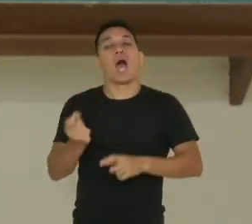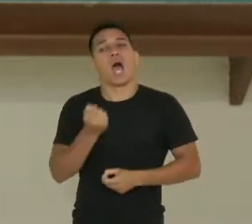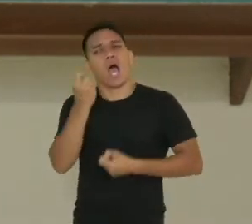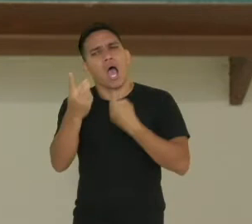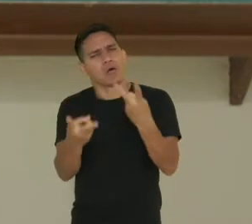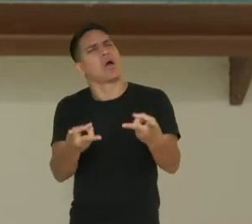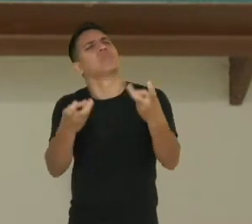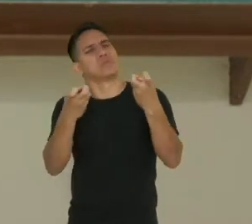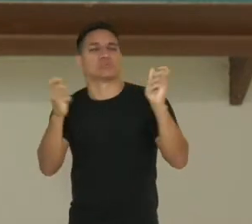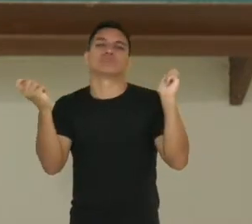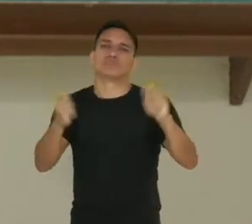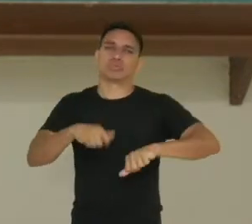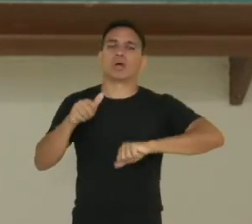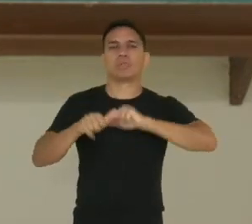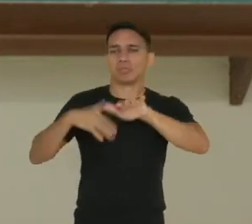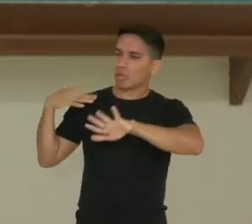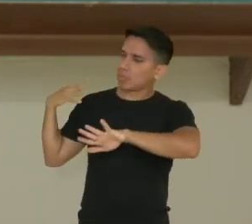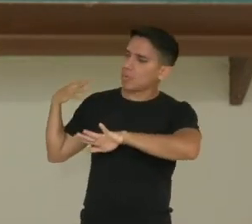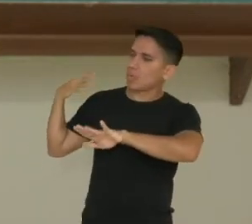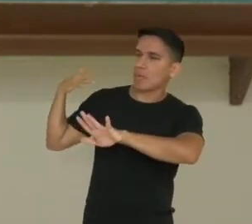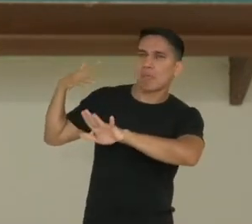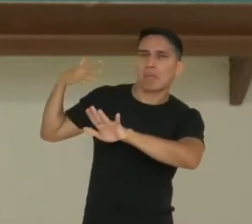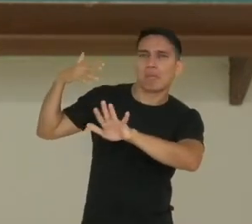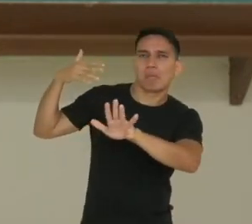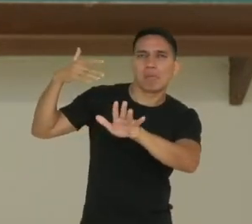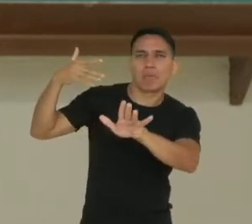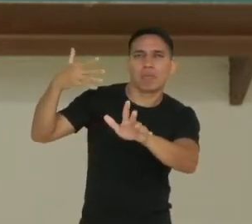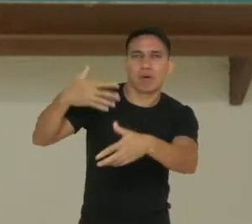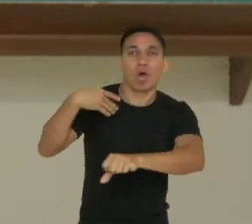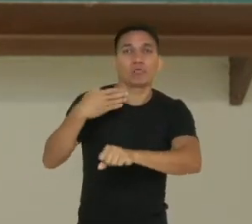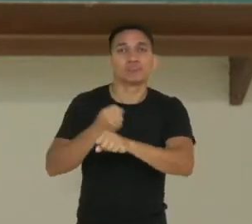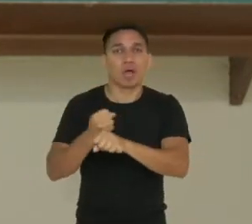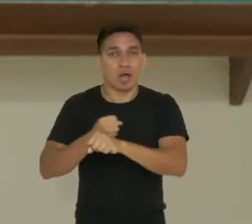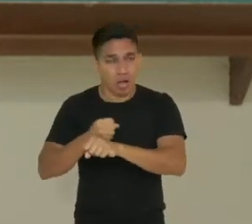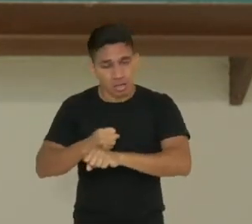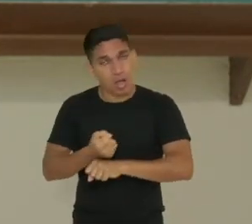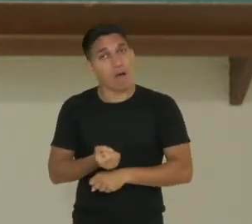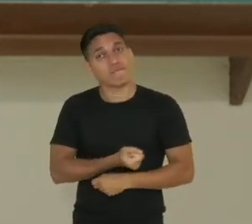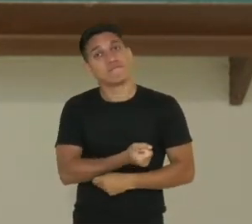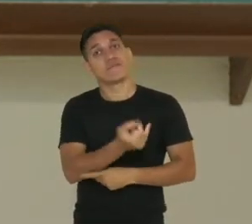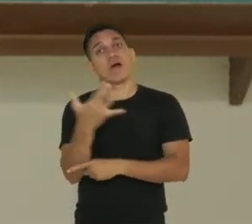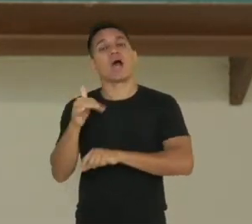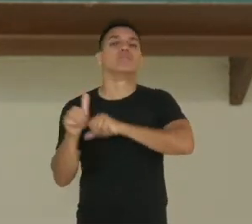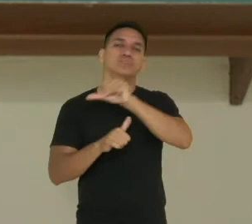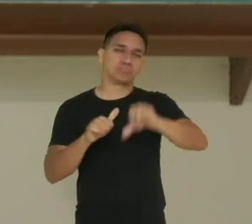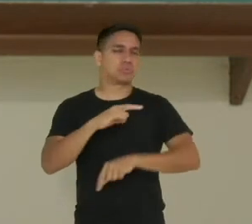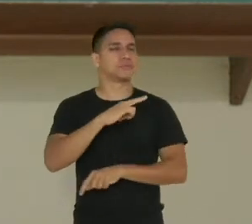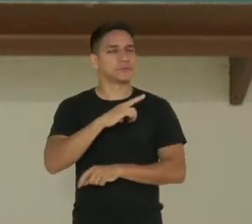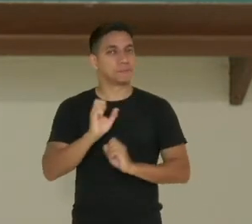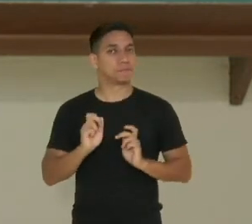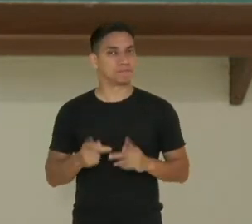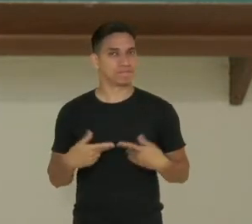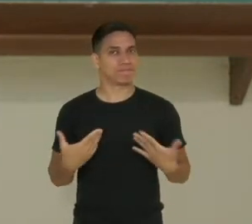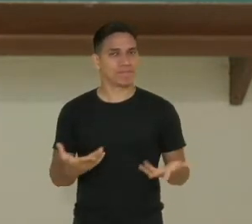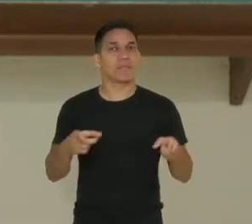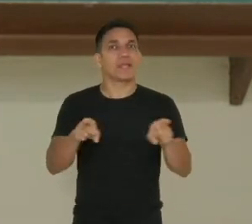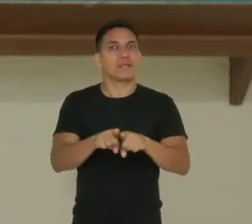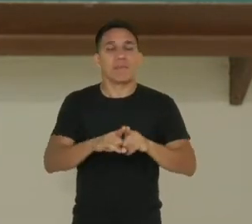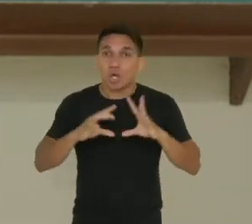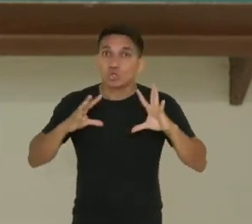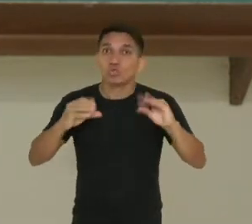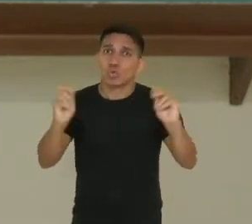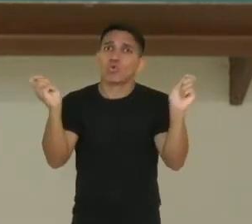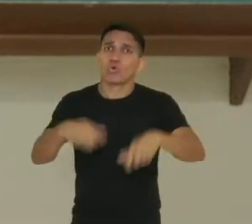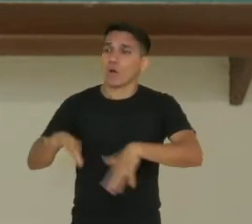notar, perceber ao longo dos anos, ao longo dos tempos, muitas transformações, tá? E tudo isso faz parte